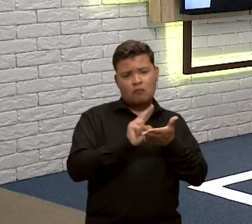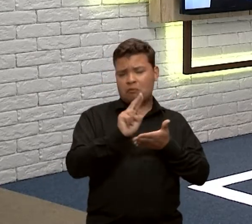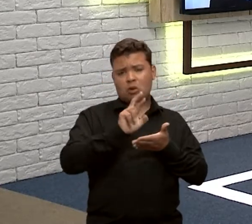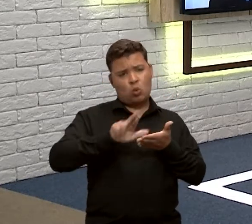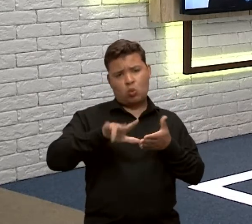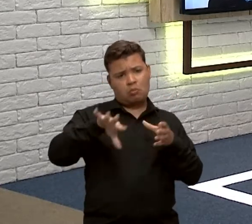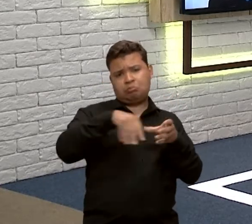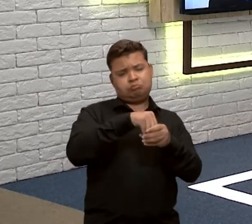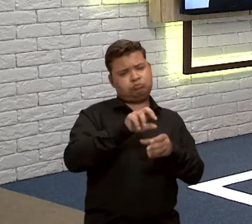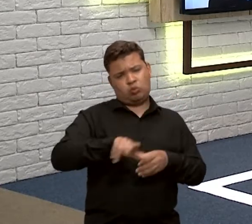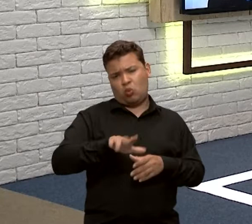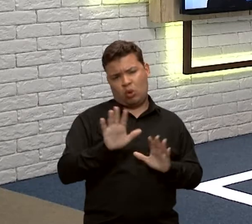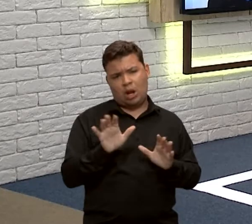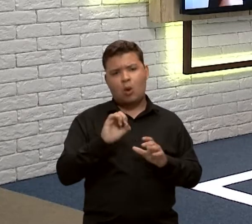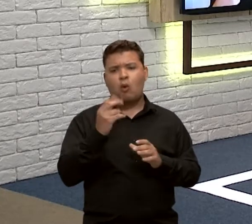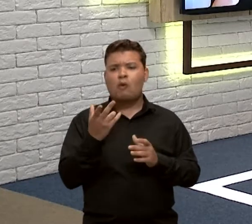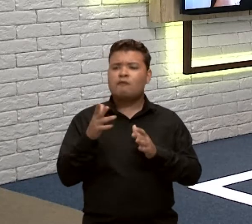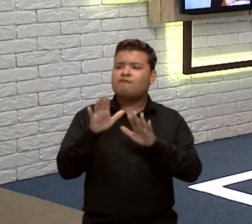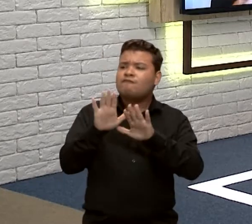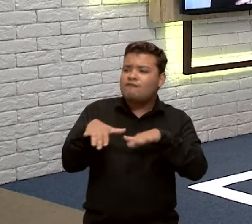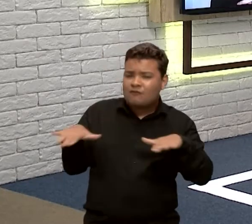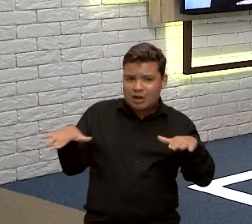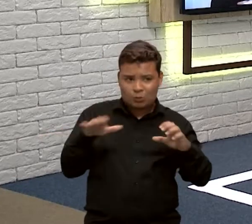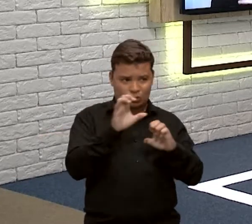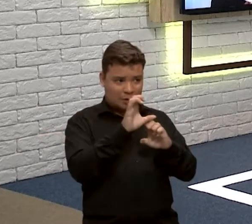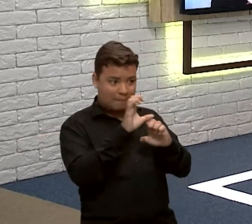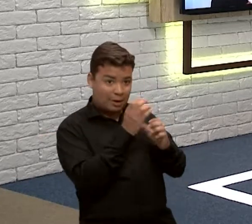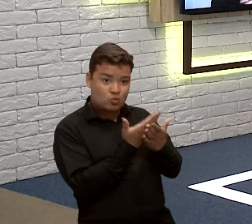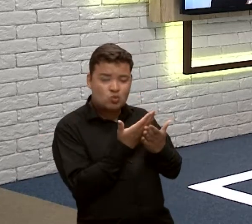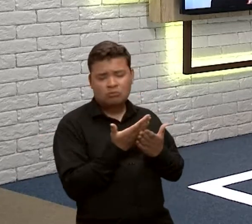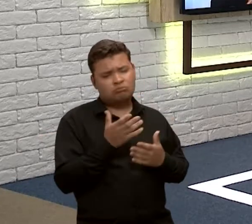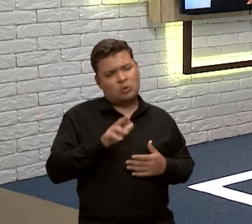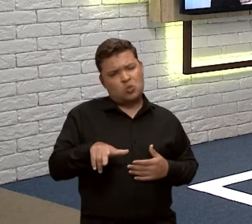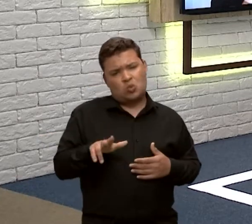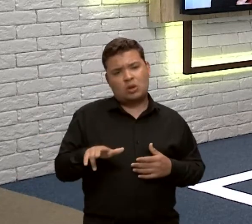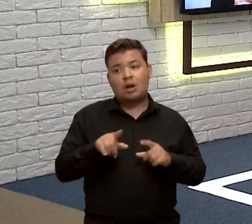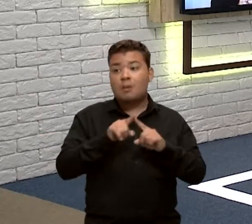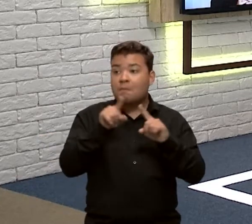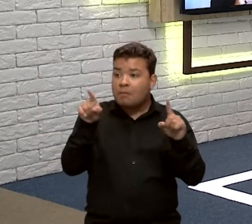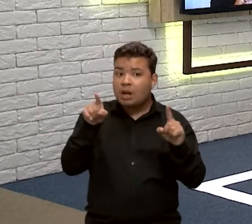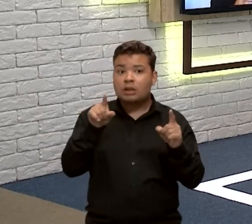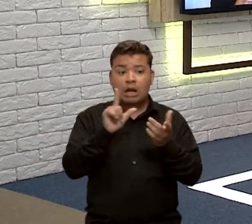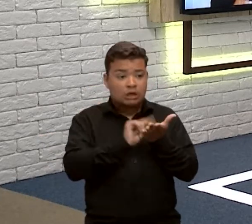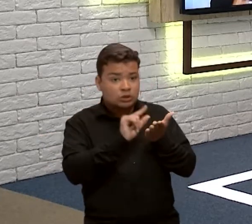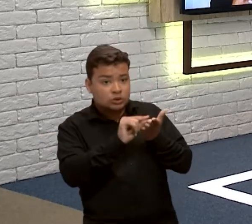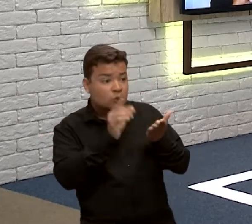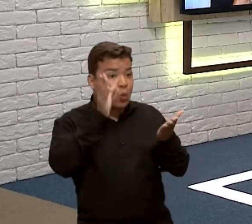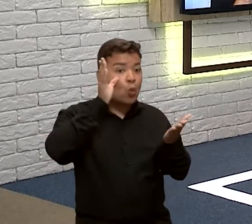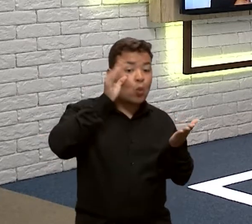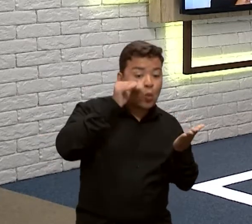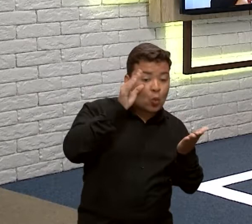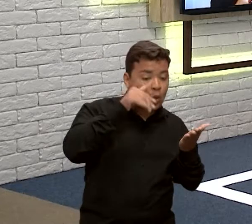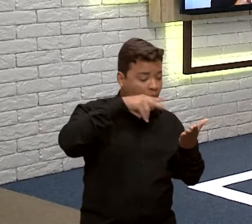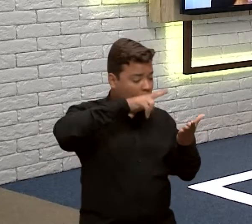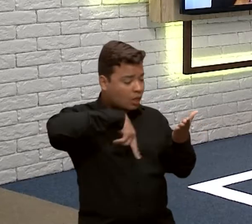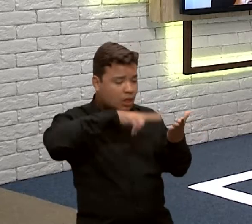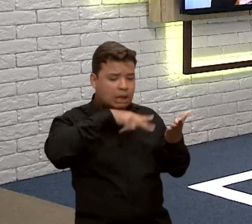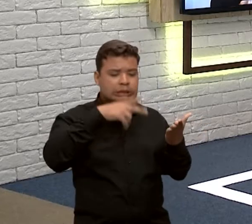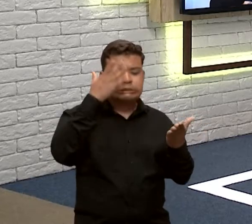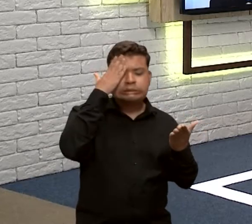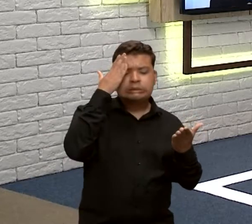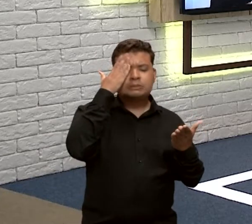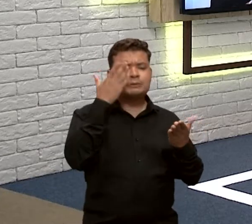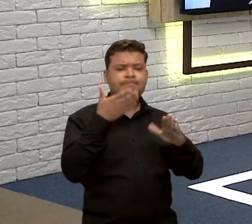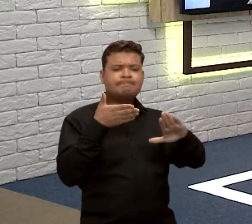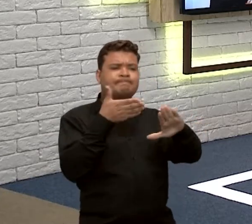tenha filhos, né, que estudem no CEPAI UFG, mas que queiram ler os artigos, que queiram conhecer as ações de extensão, como é que